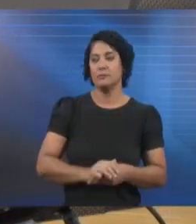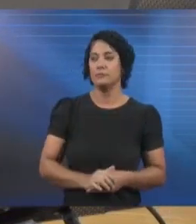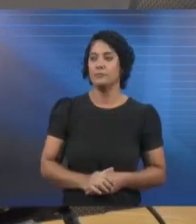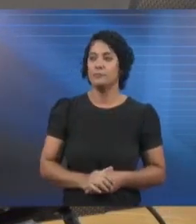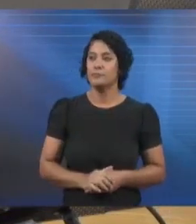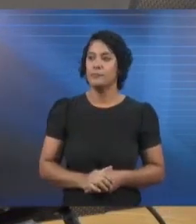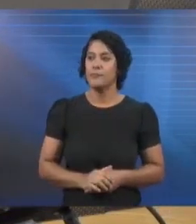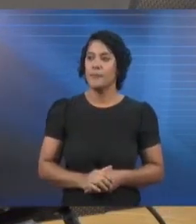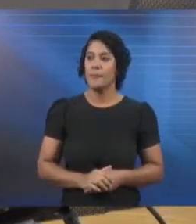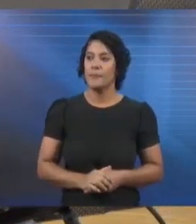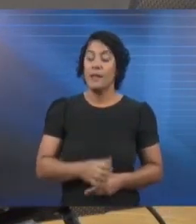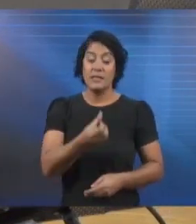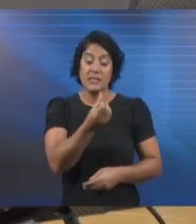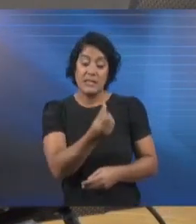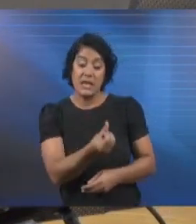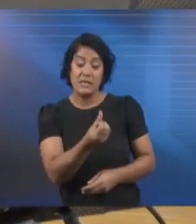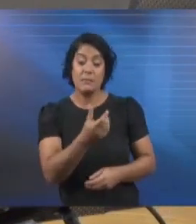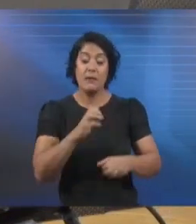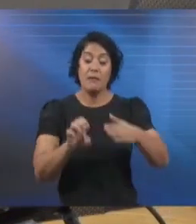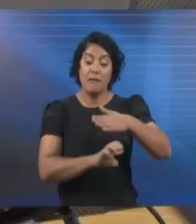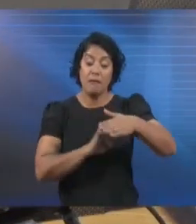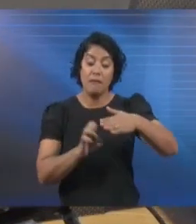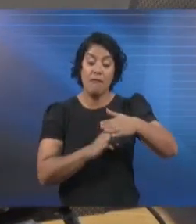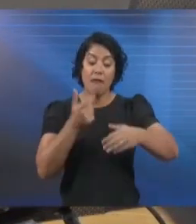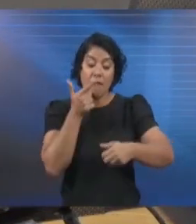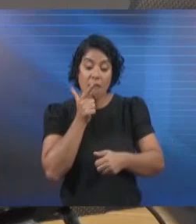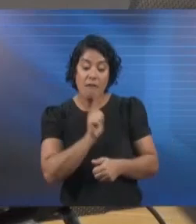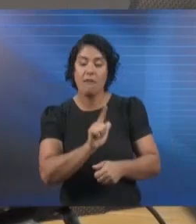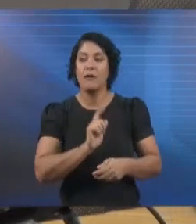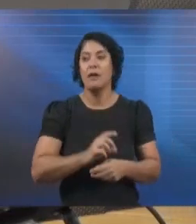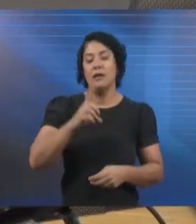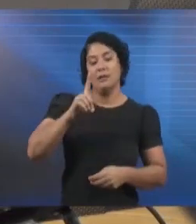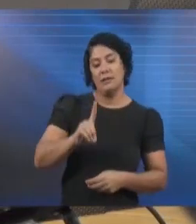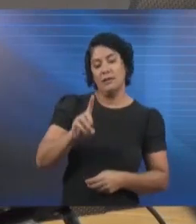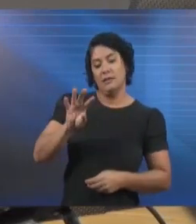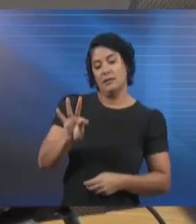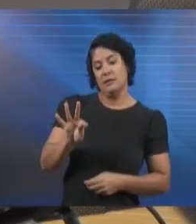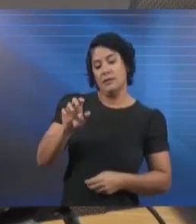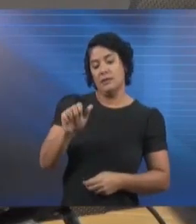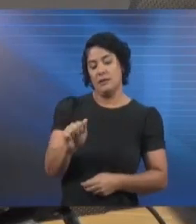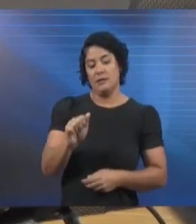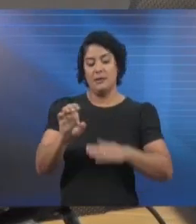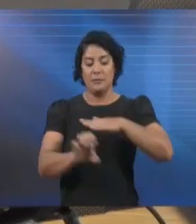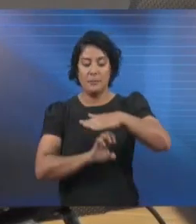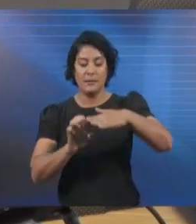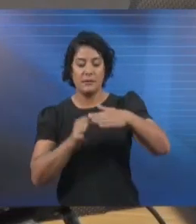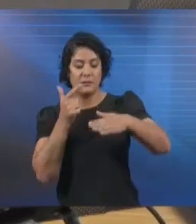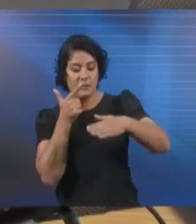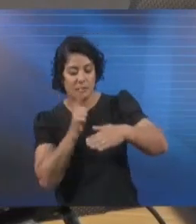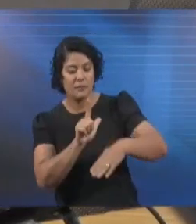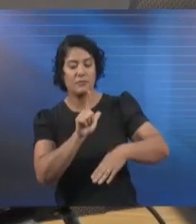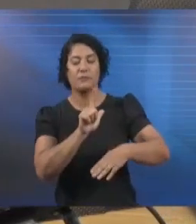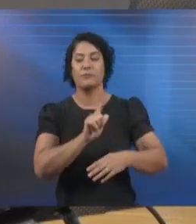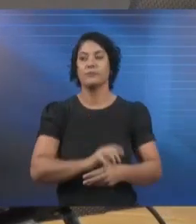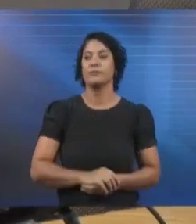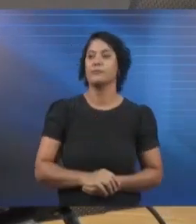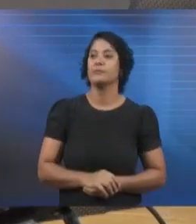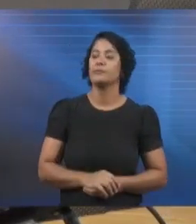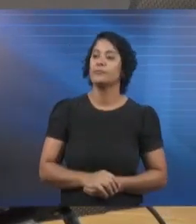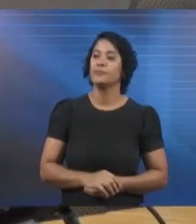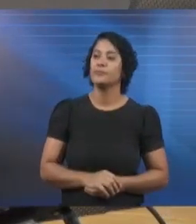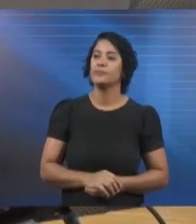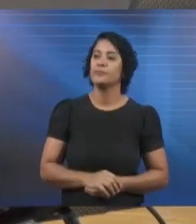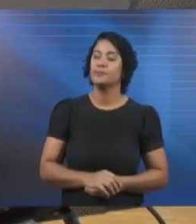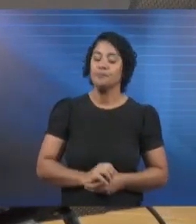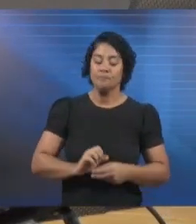empresa que ganhou a licitação aqui nossa de Natal a DTA empresa vencedora da obra A engorda da